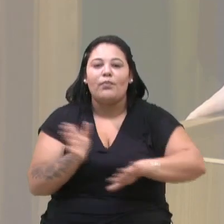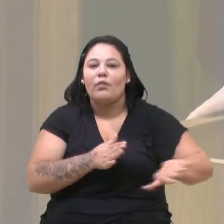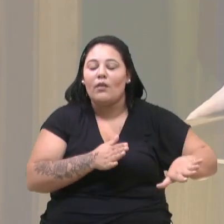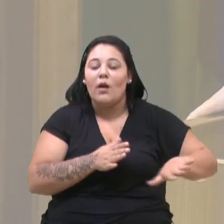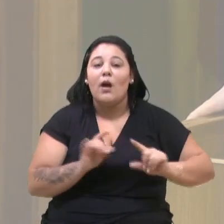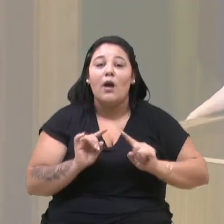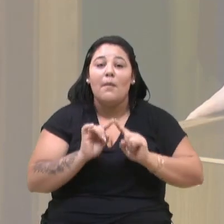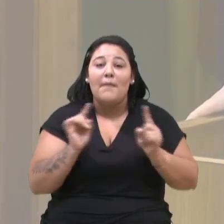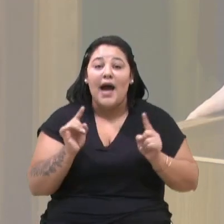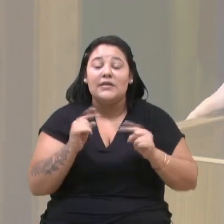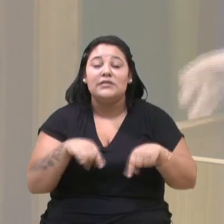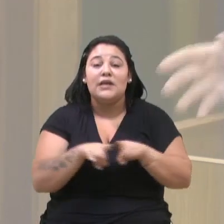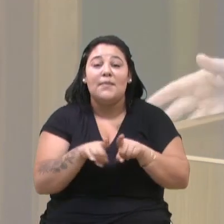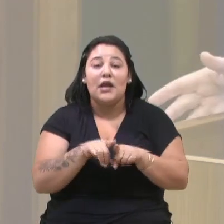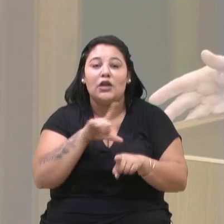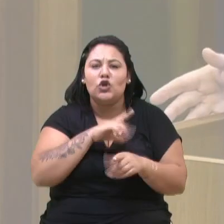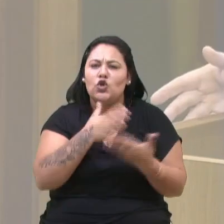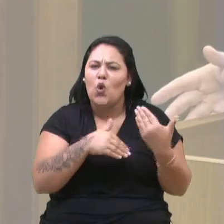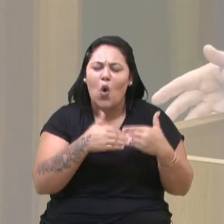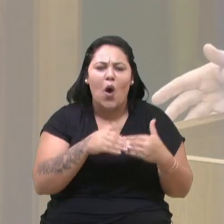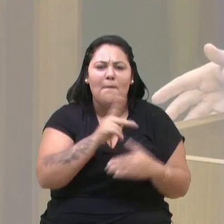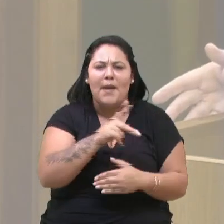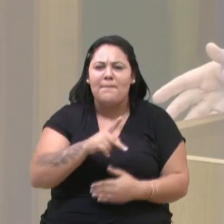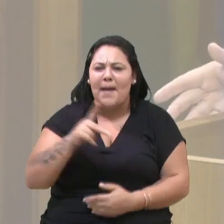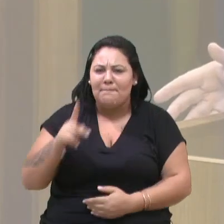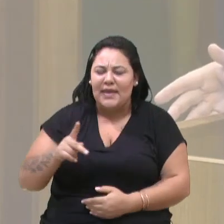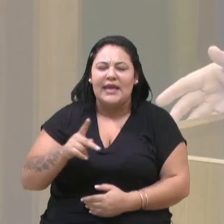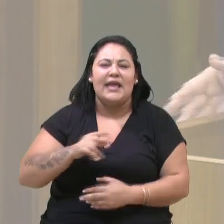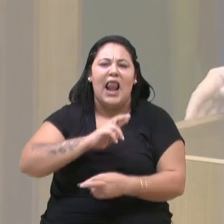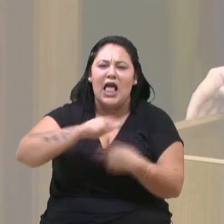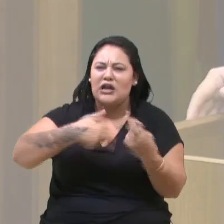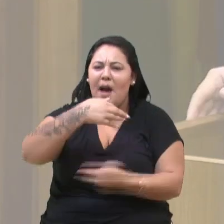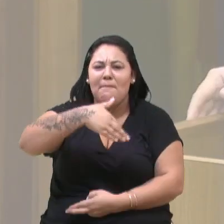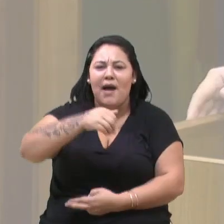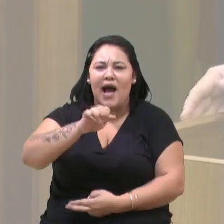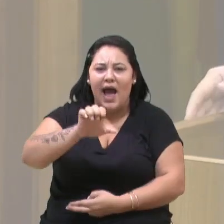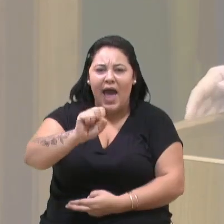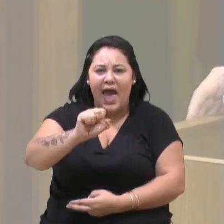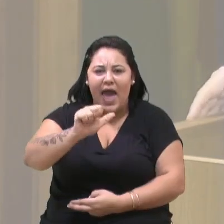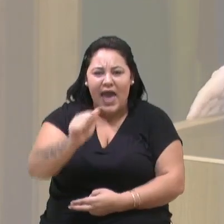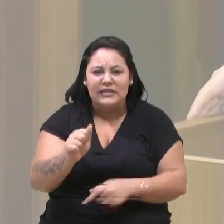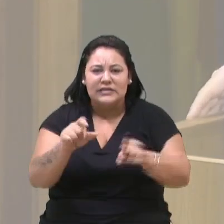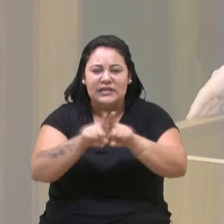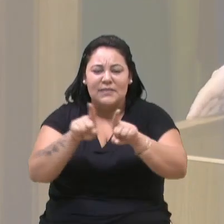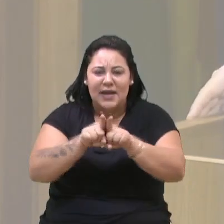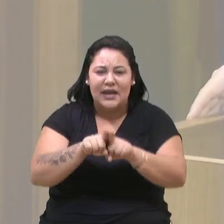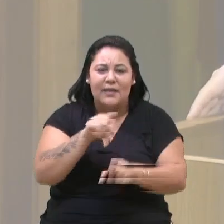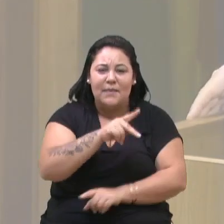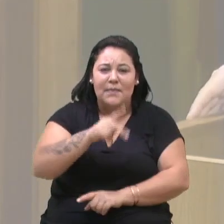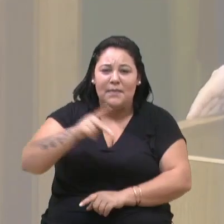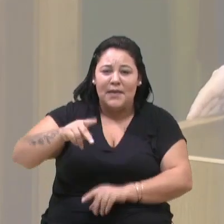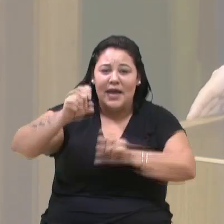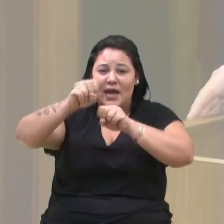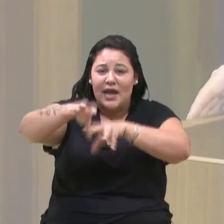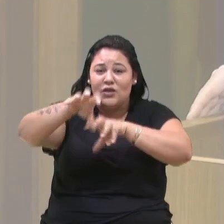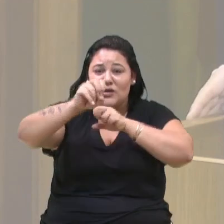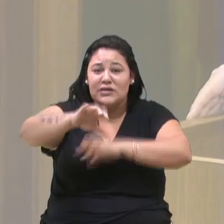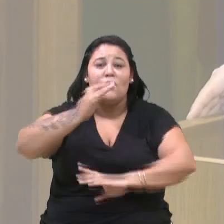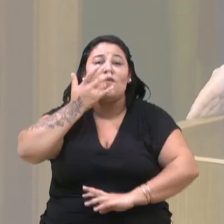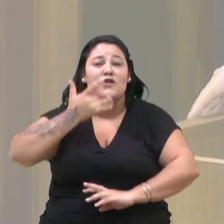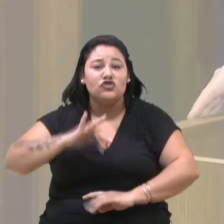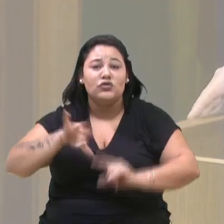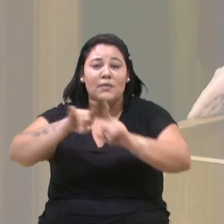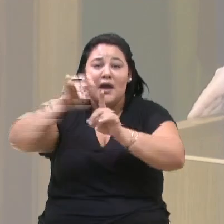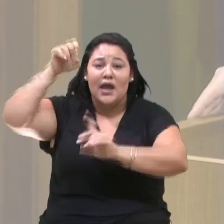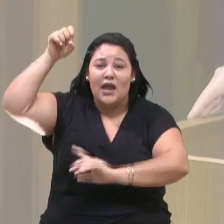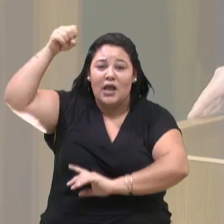o CIOSP, as PPPs, as inaugurações das PPPs, Educação Infantil e Iluminação Pública, que destaco, 70 quilômetros